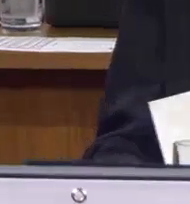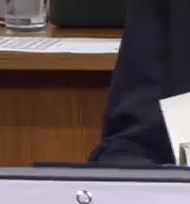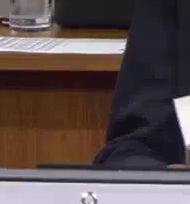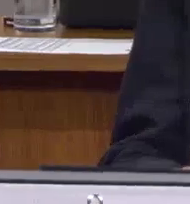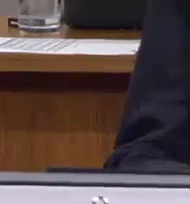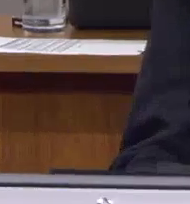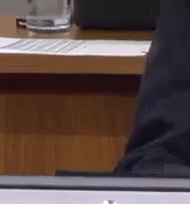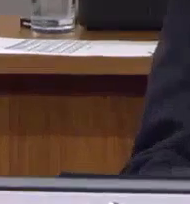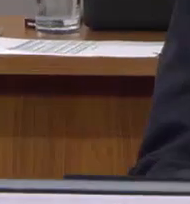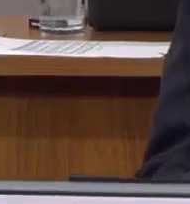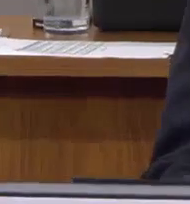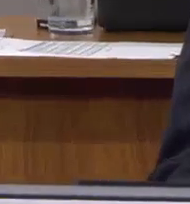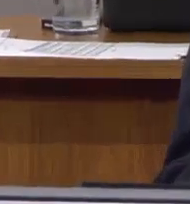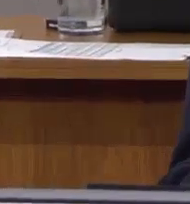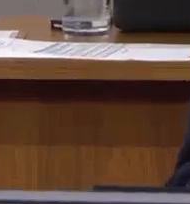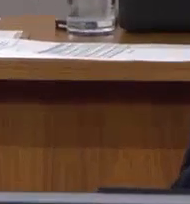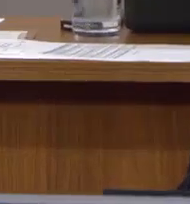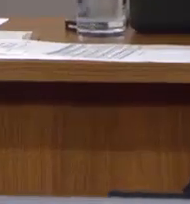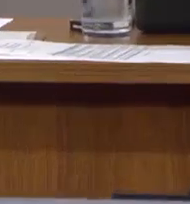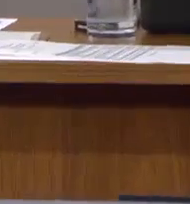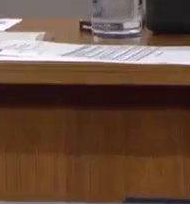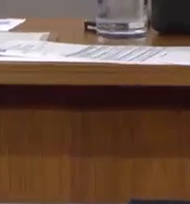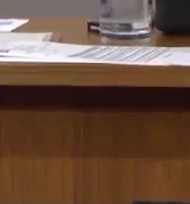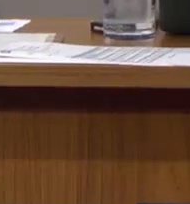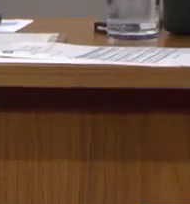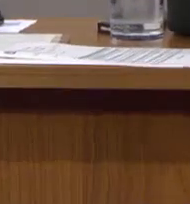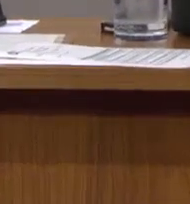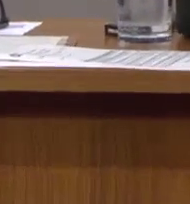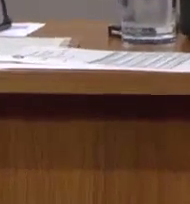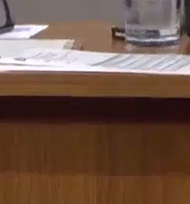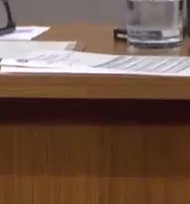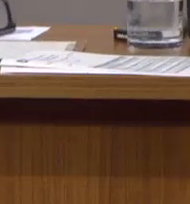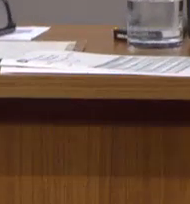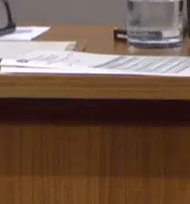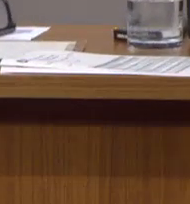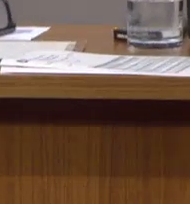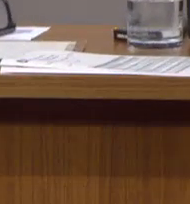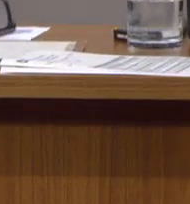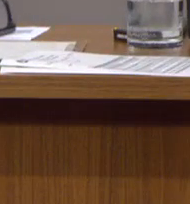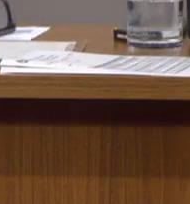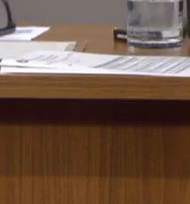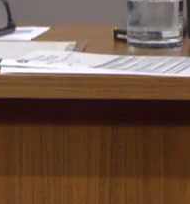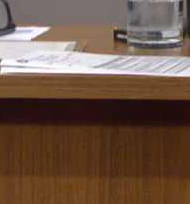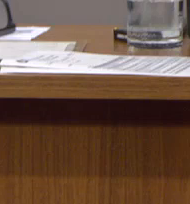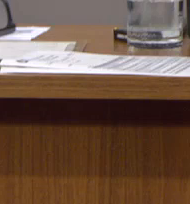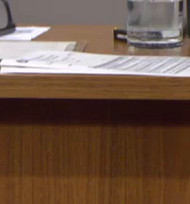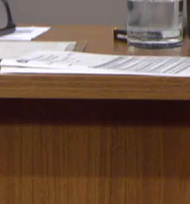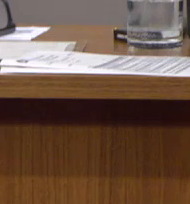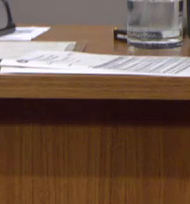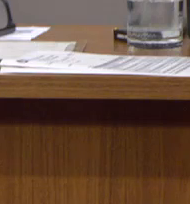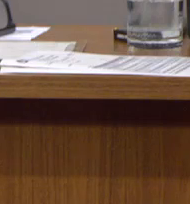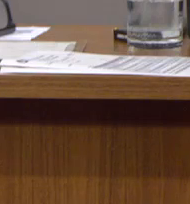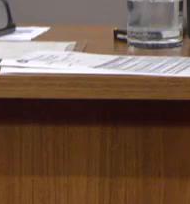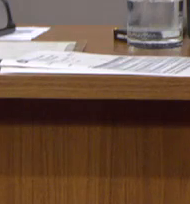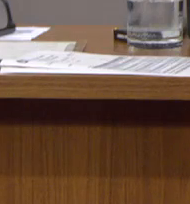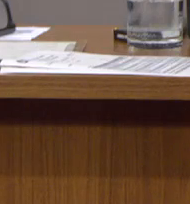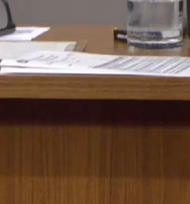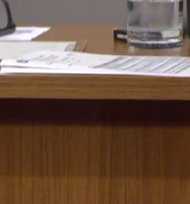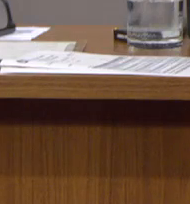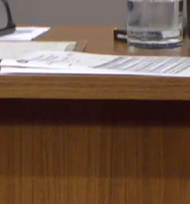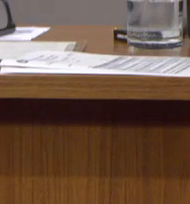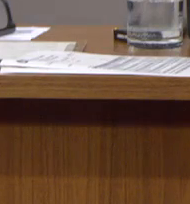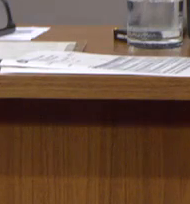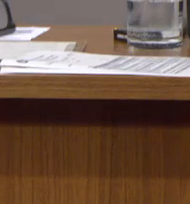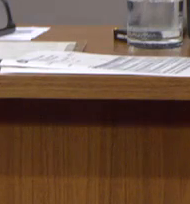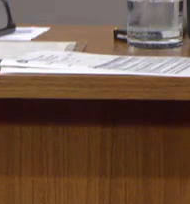para proteger todos esses essas situações né que foram colocadas aqui tão bem na mesa com tanta emoção já